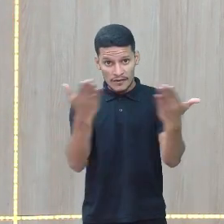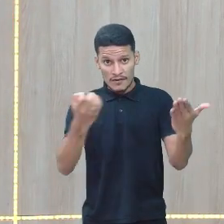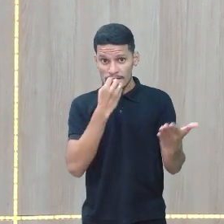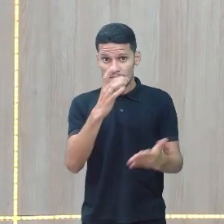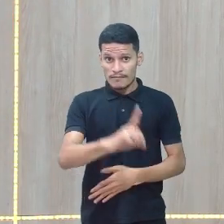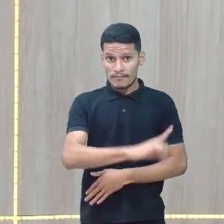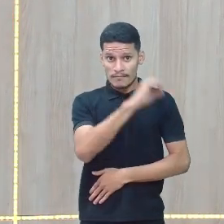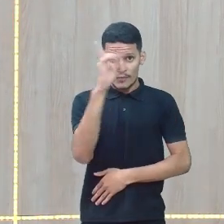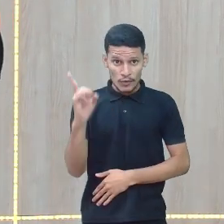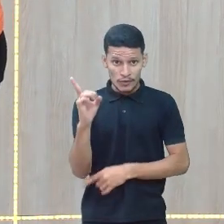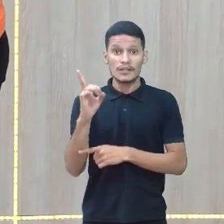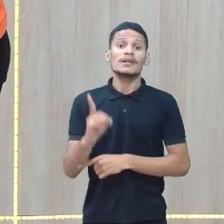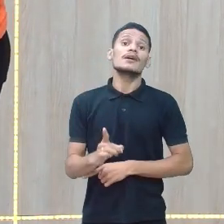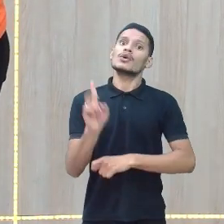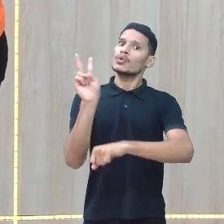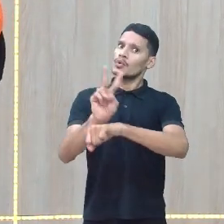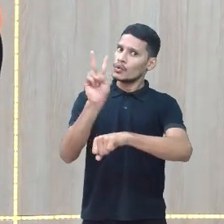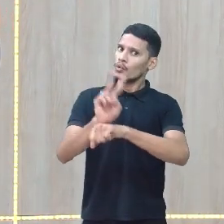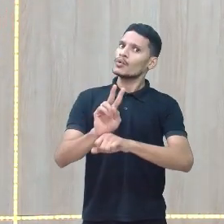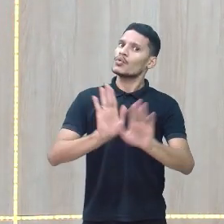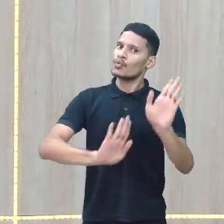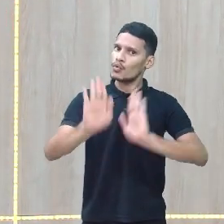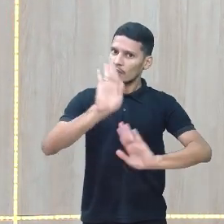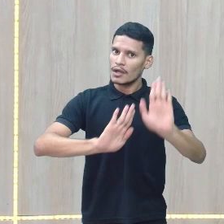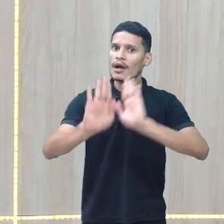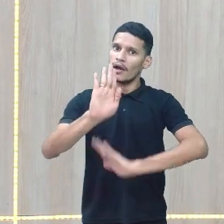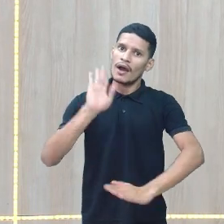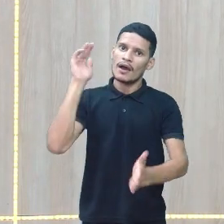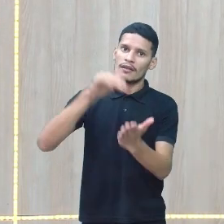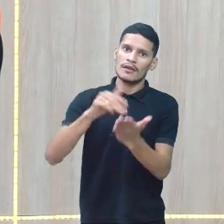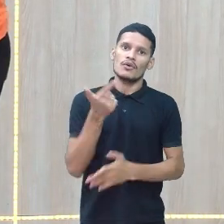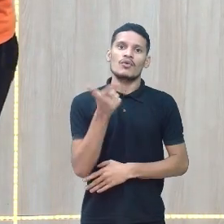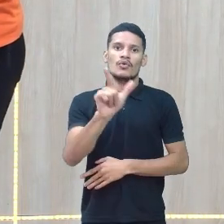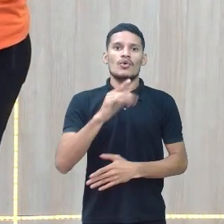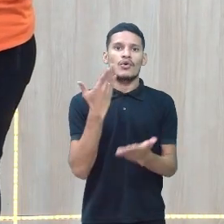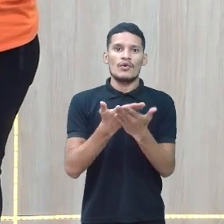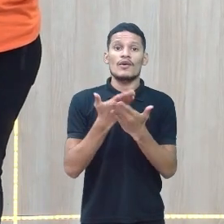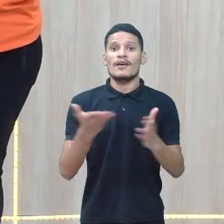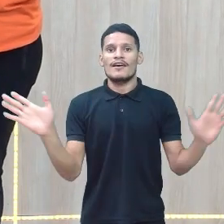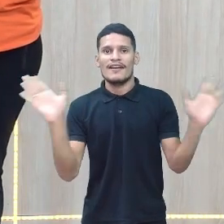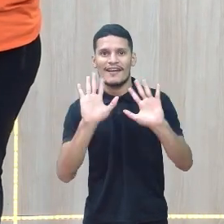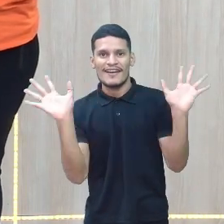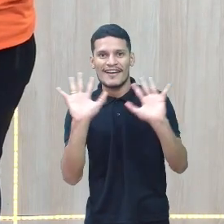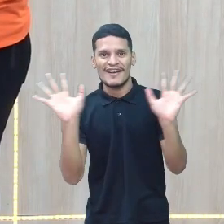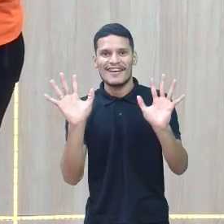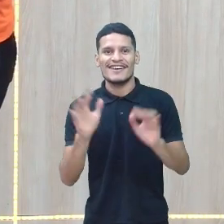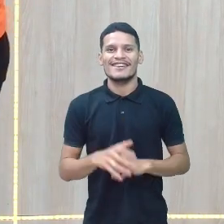dia, se cuidem e até a próxima. Tchau!